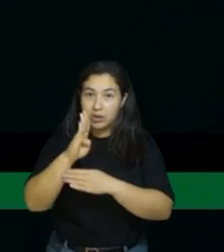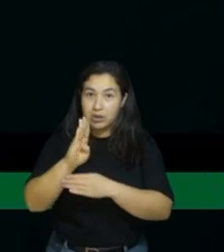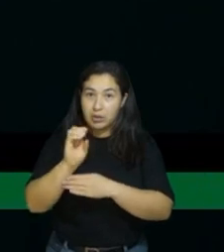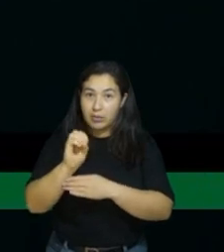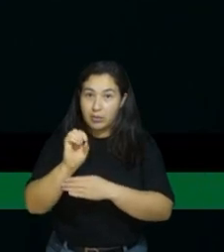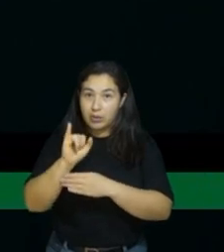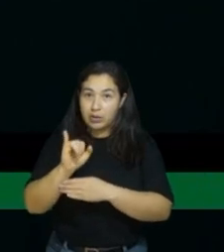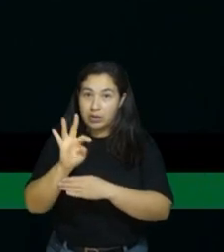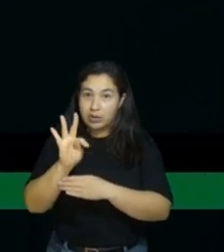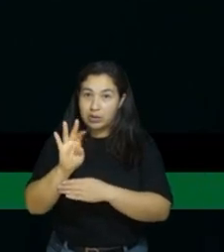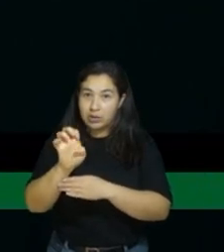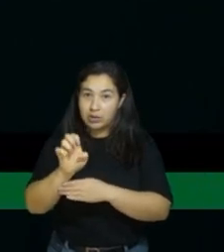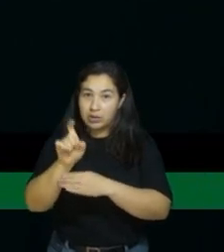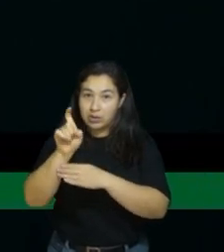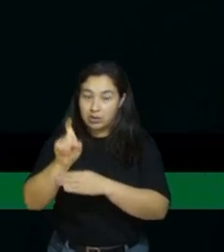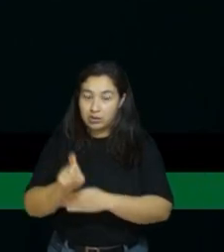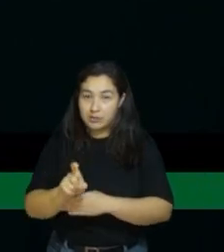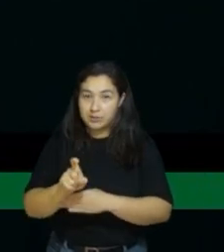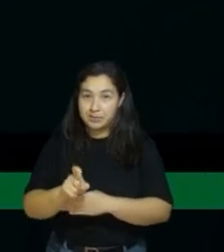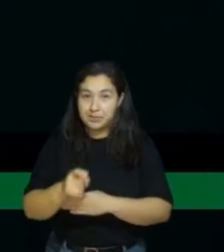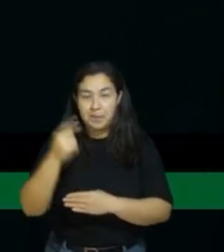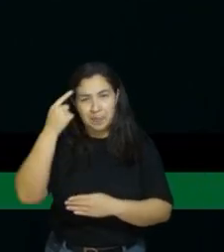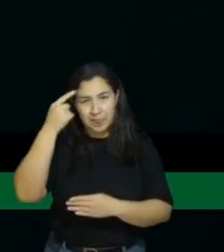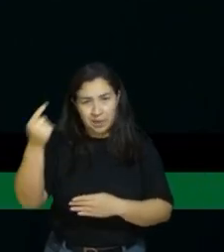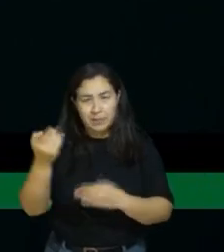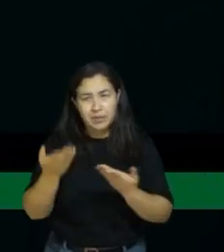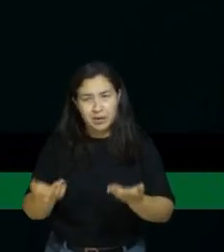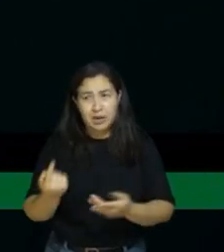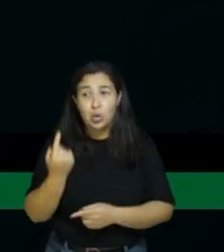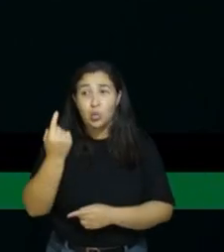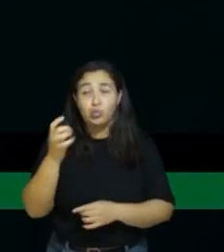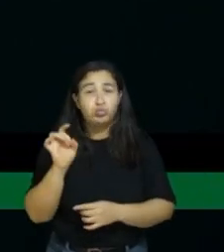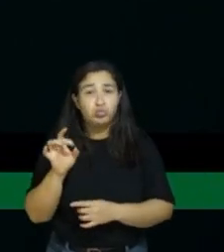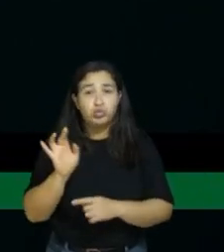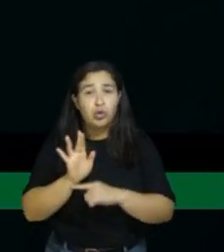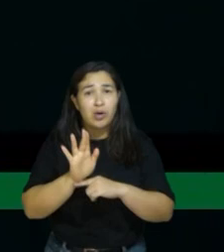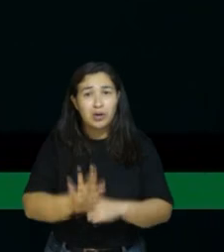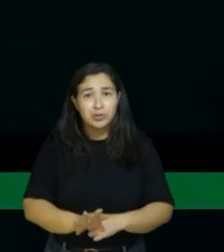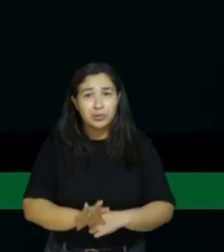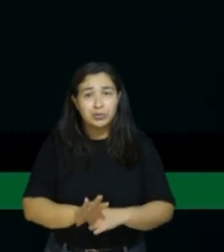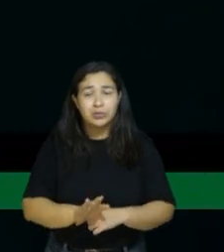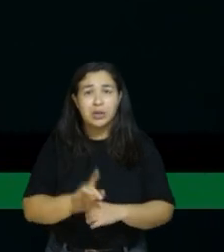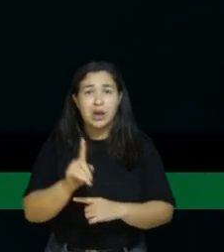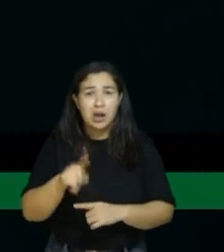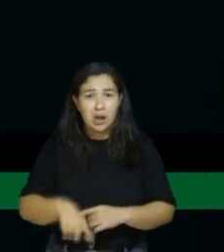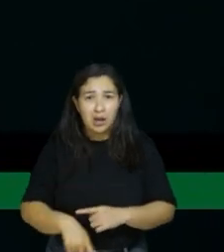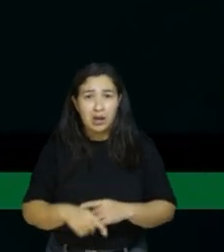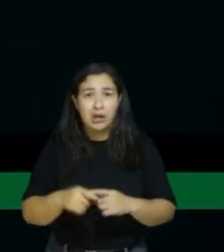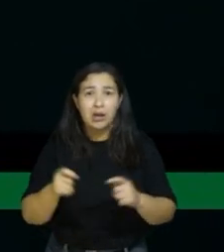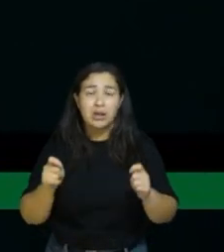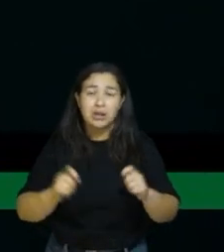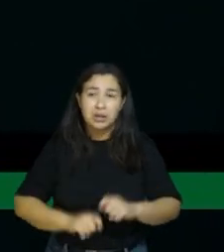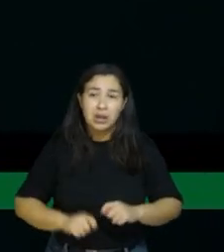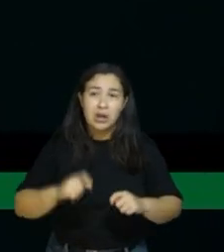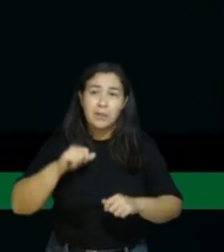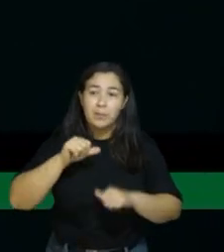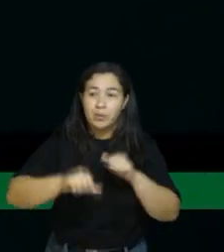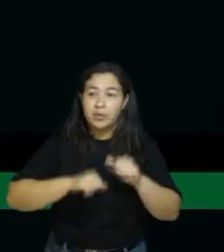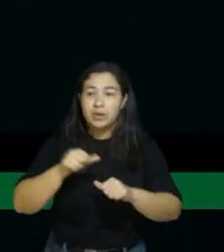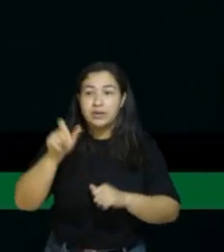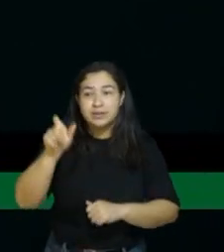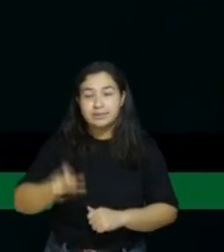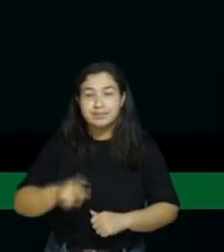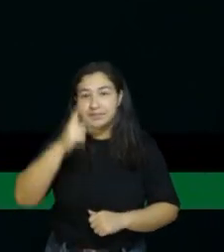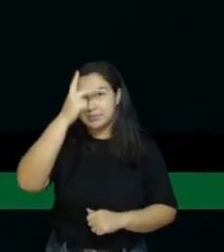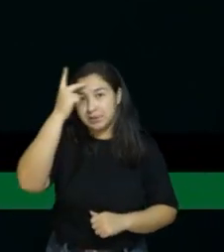entender né que a solução dos nossos problemas está cada vez mais nas pessoas e não só eh no estado e aí eu quero